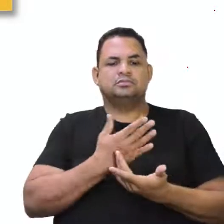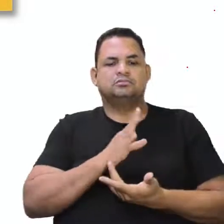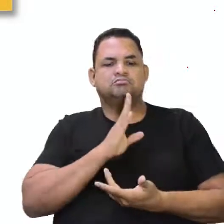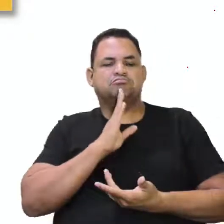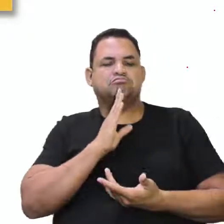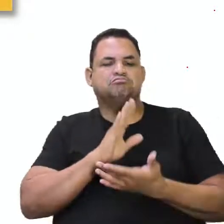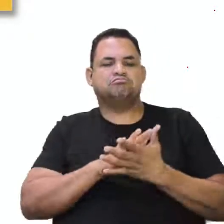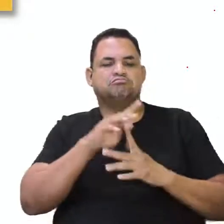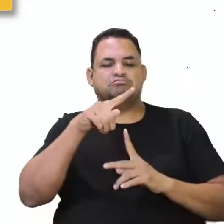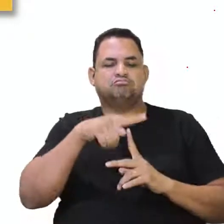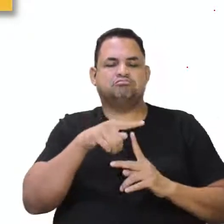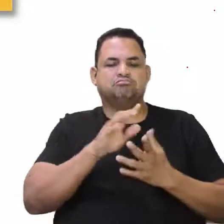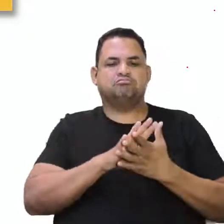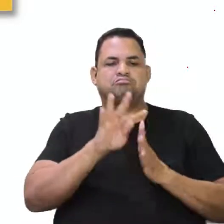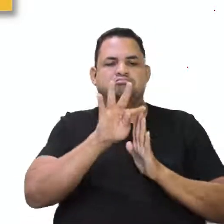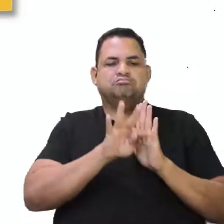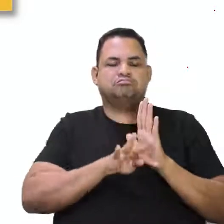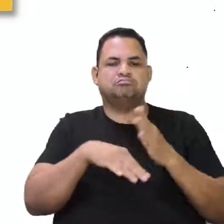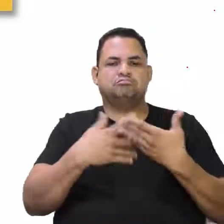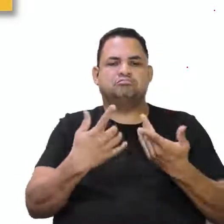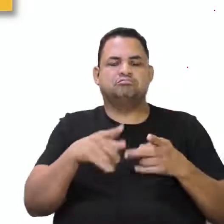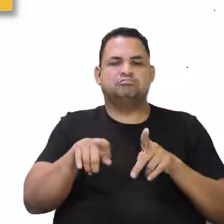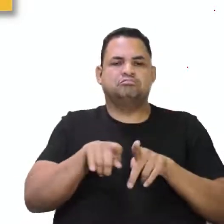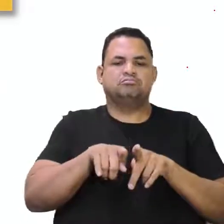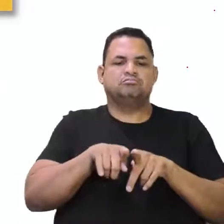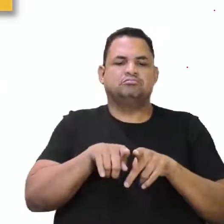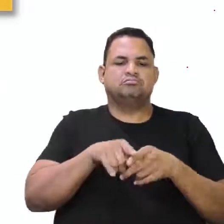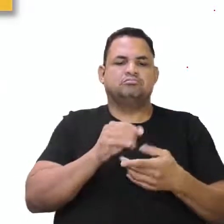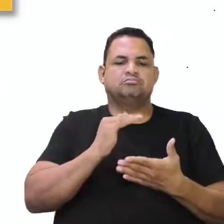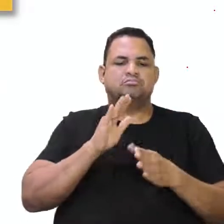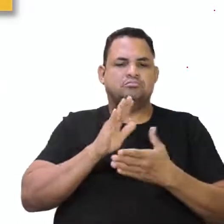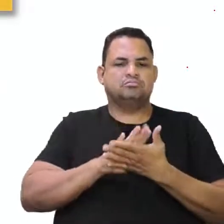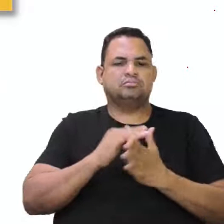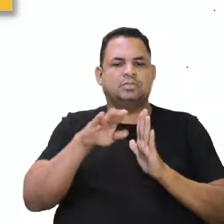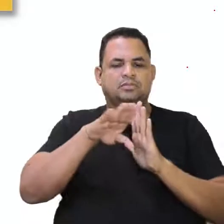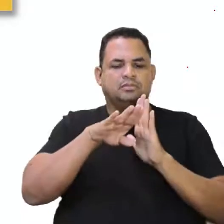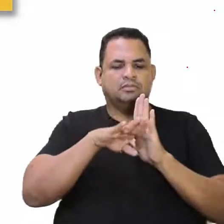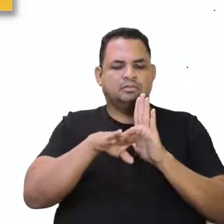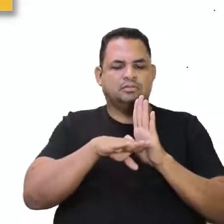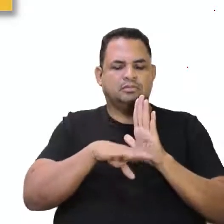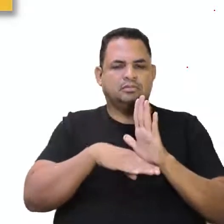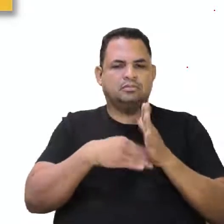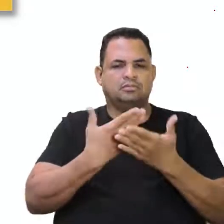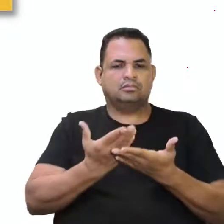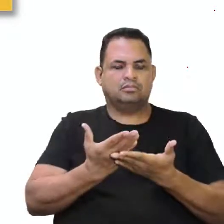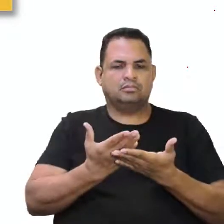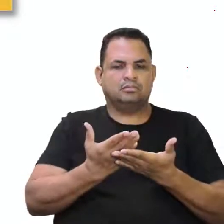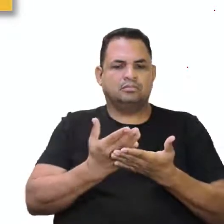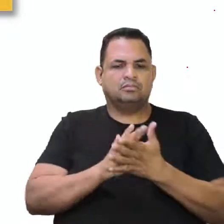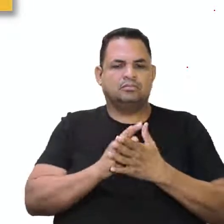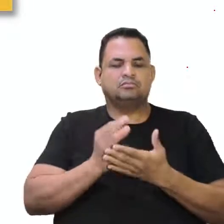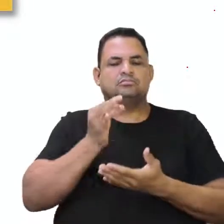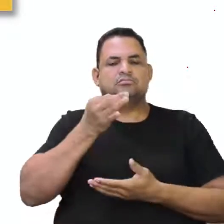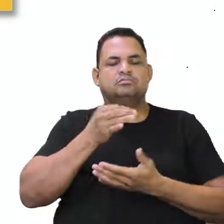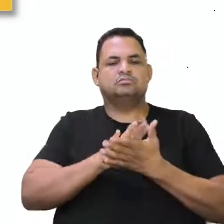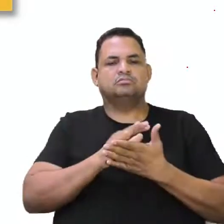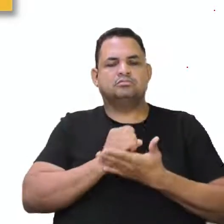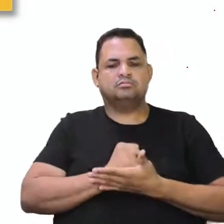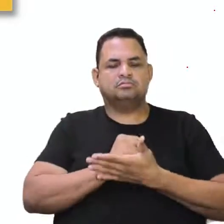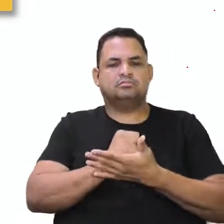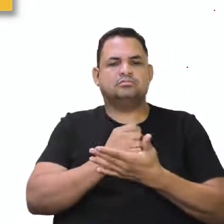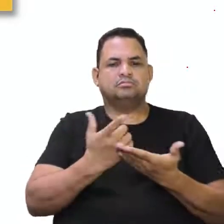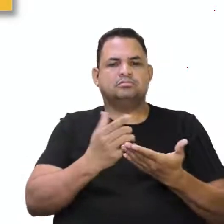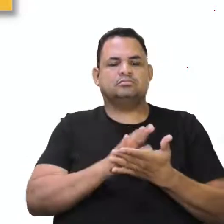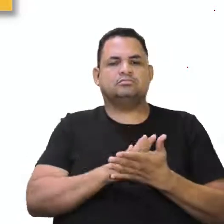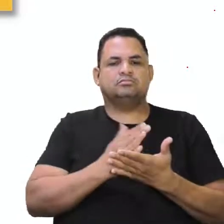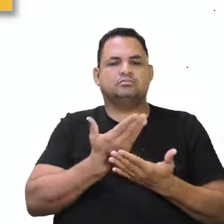tipo de texto que você está lidando, você também tem alguns passo a passo que vão com certeza ajudar você